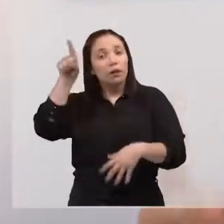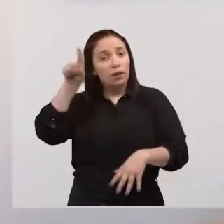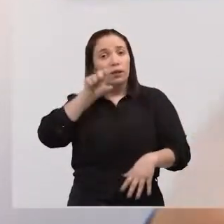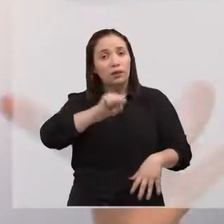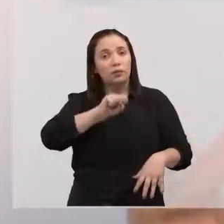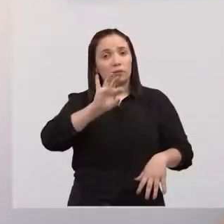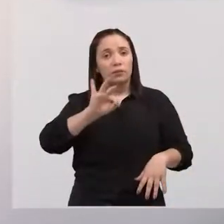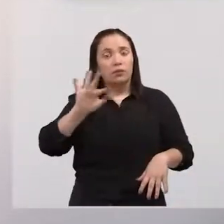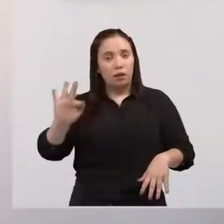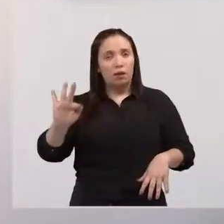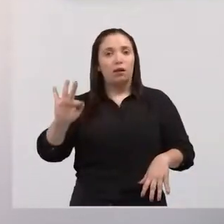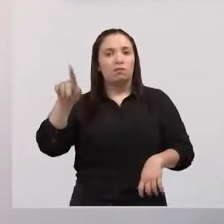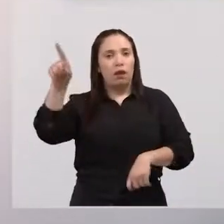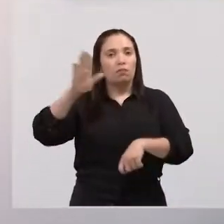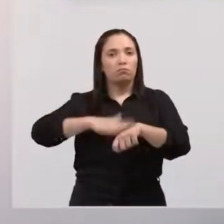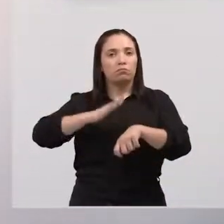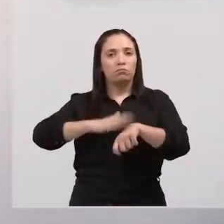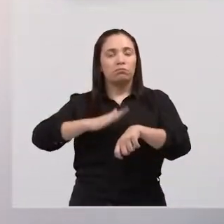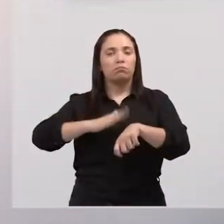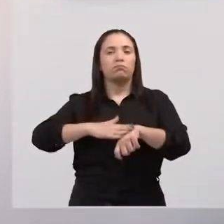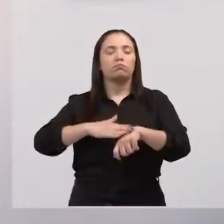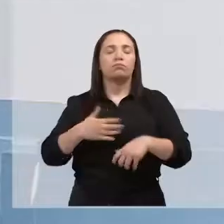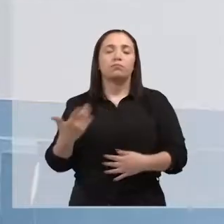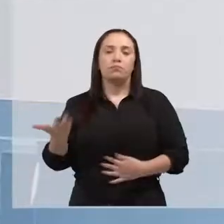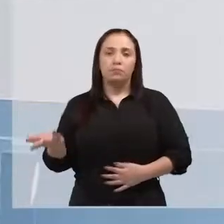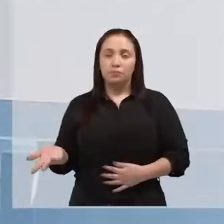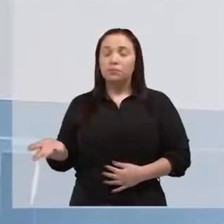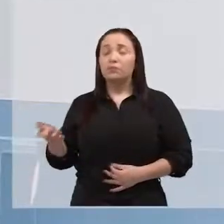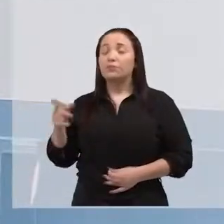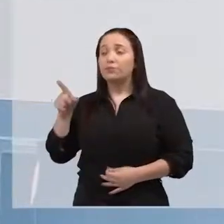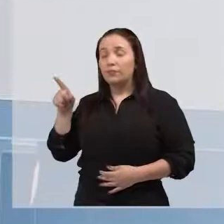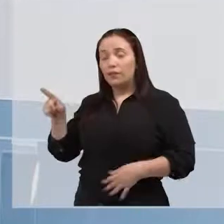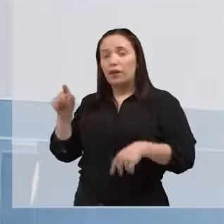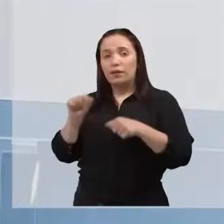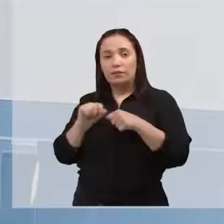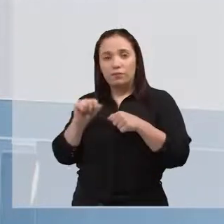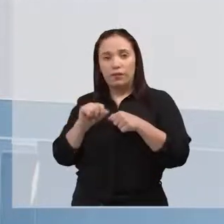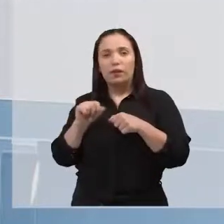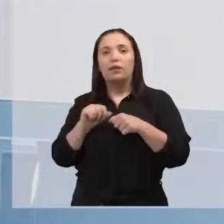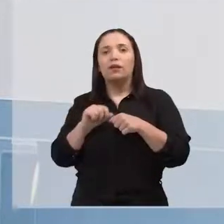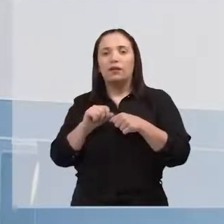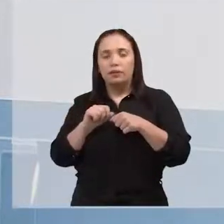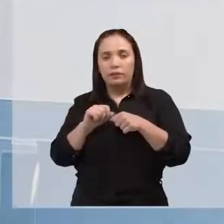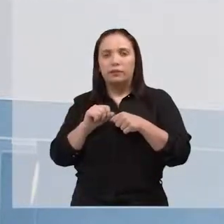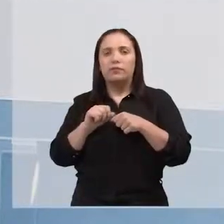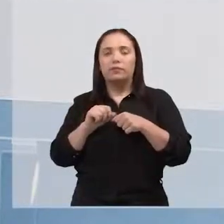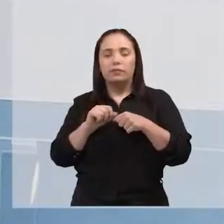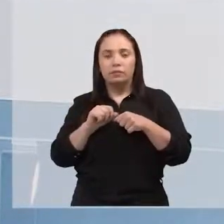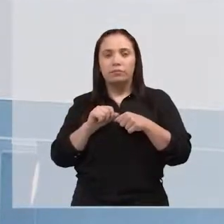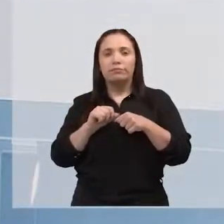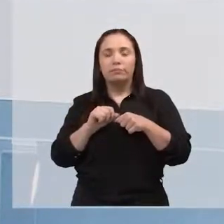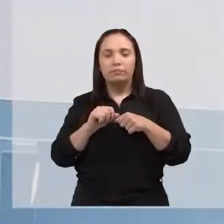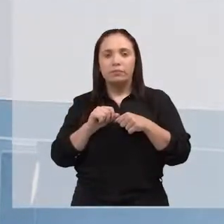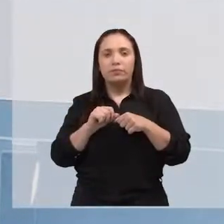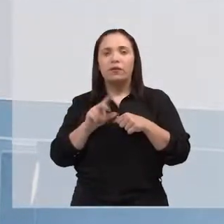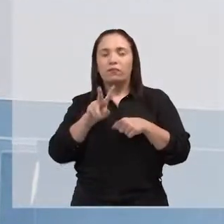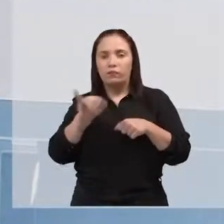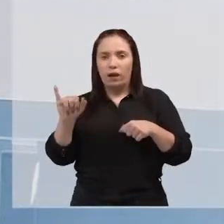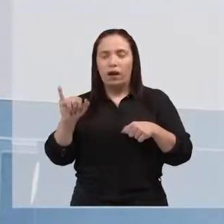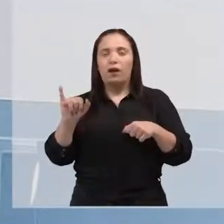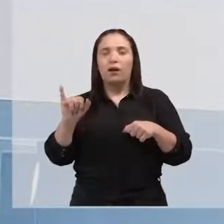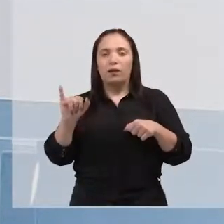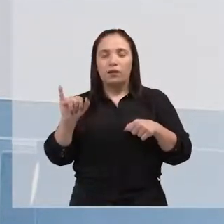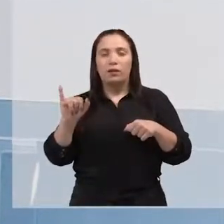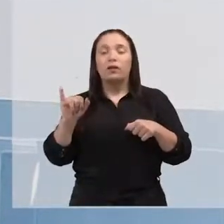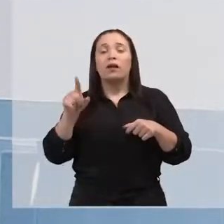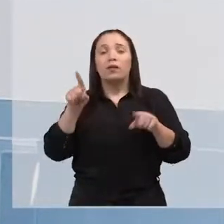Federal aumenta a tensão. A atitude que ele vem tomando esses dias vai aumentar a tensão. Os próprios ministros do